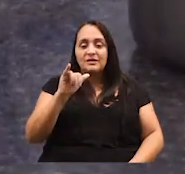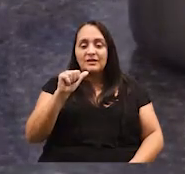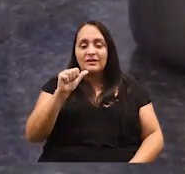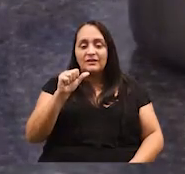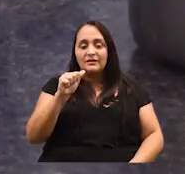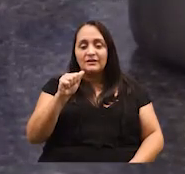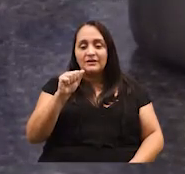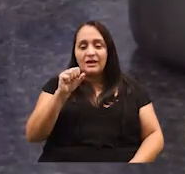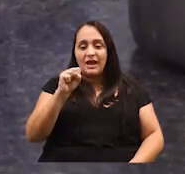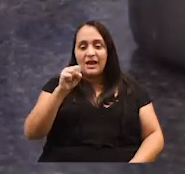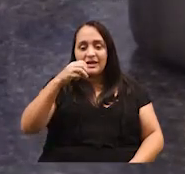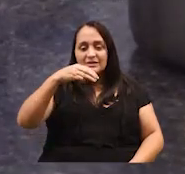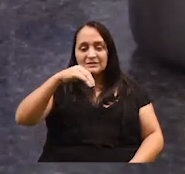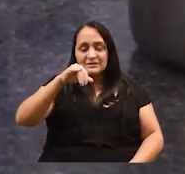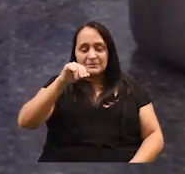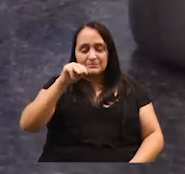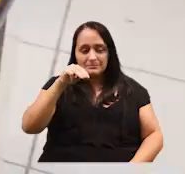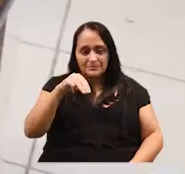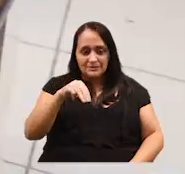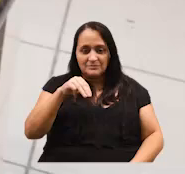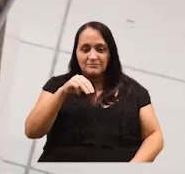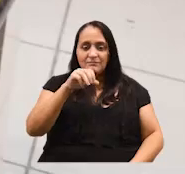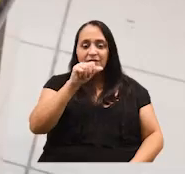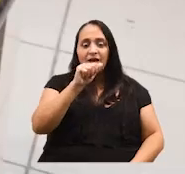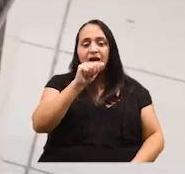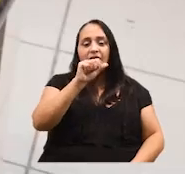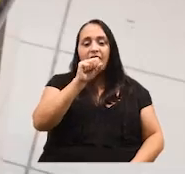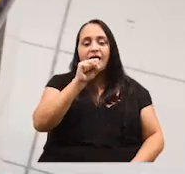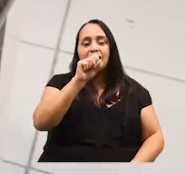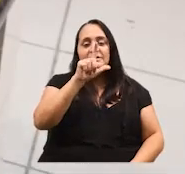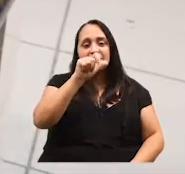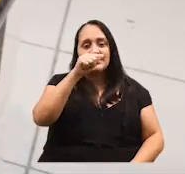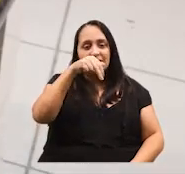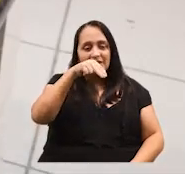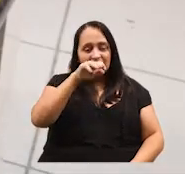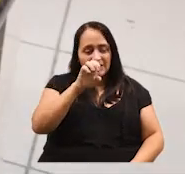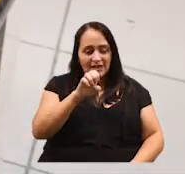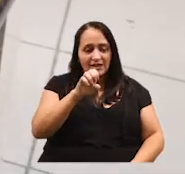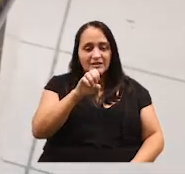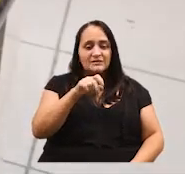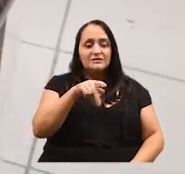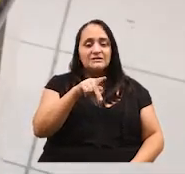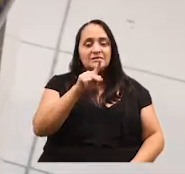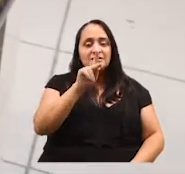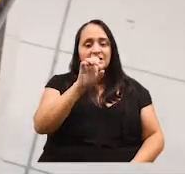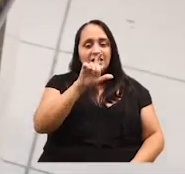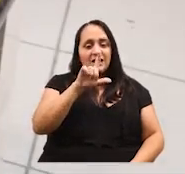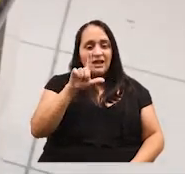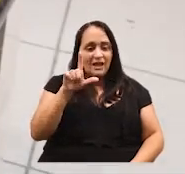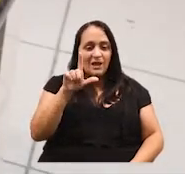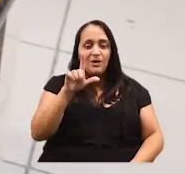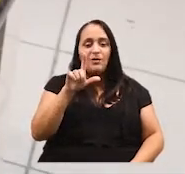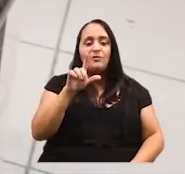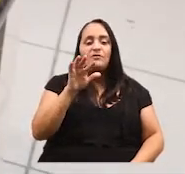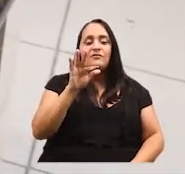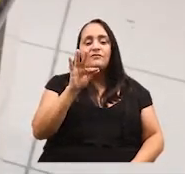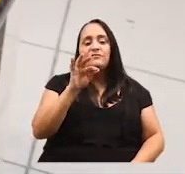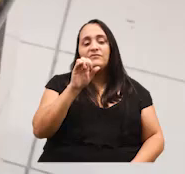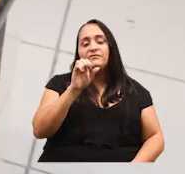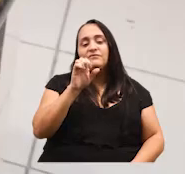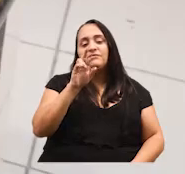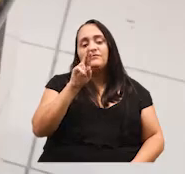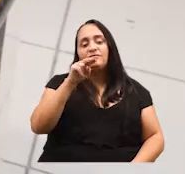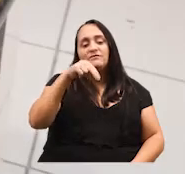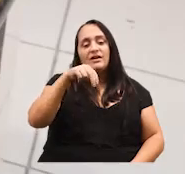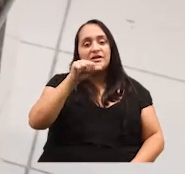Railane. Kel. E Fernando. Fernando. Então, hoje, Vamos aprender mais